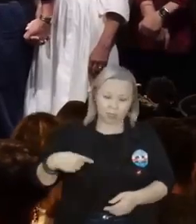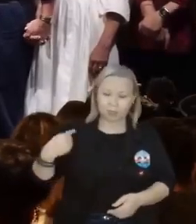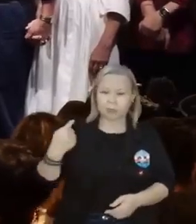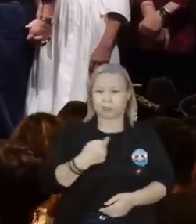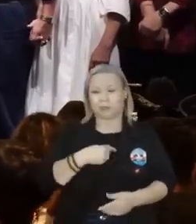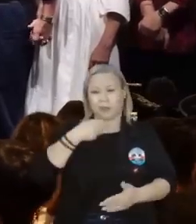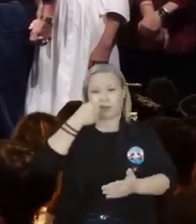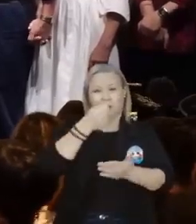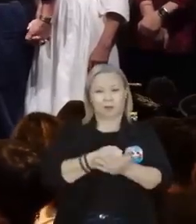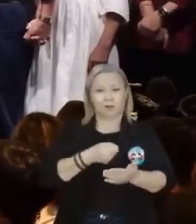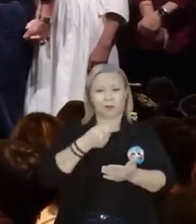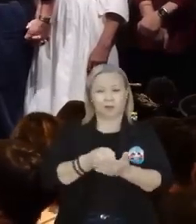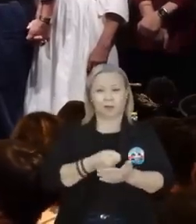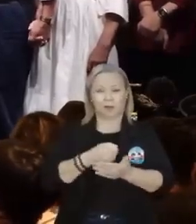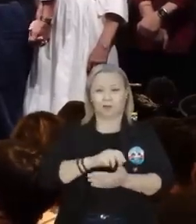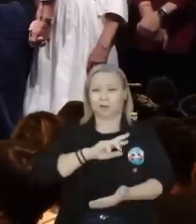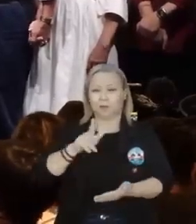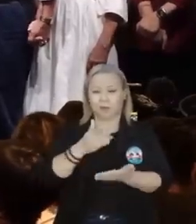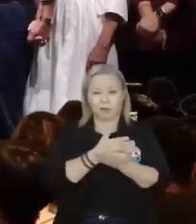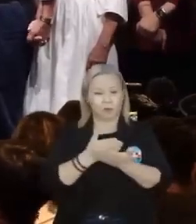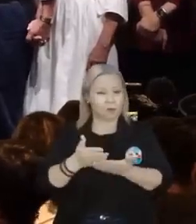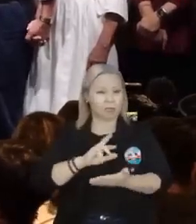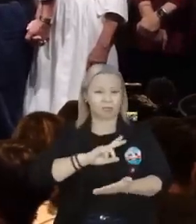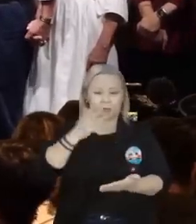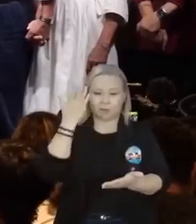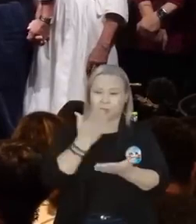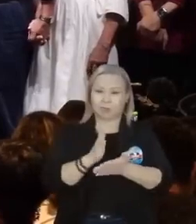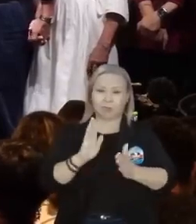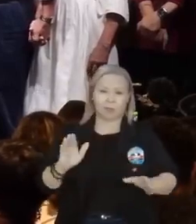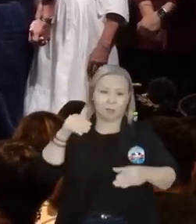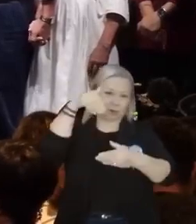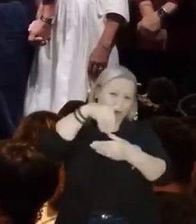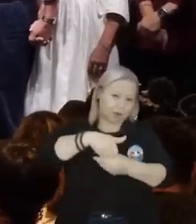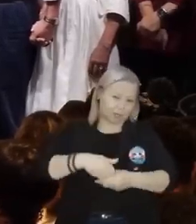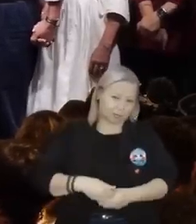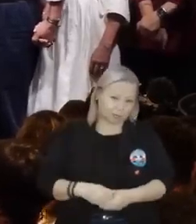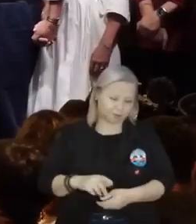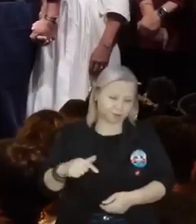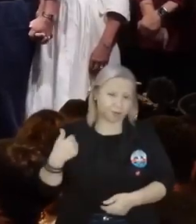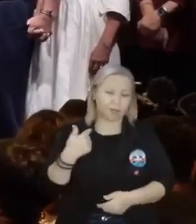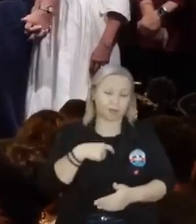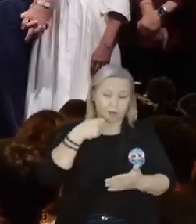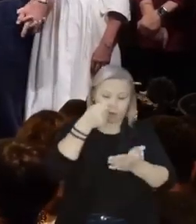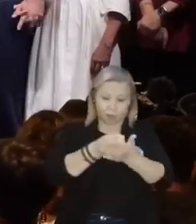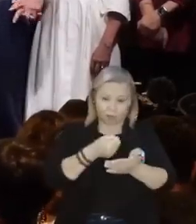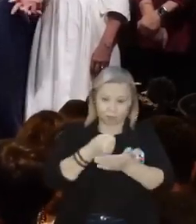começa e não termina com uma eleição. A nossa luta pela conquista de um país